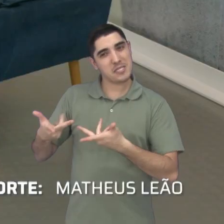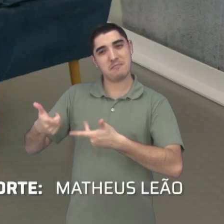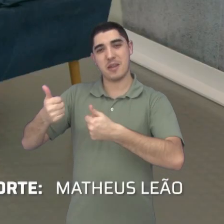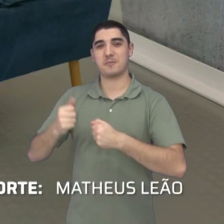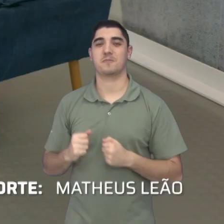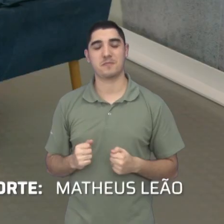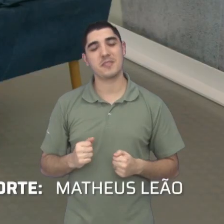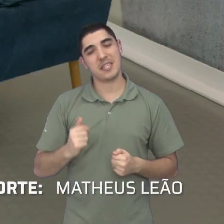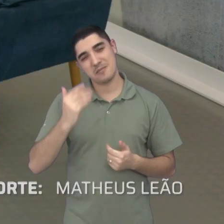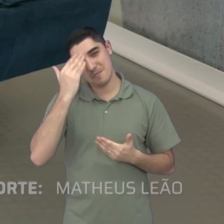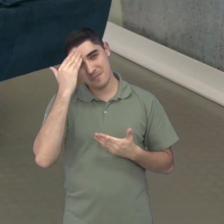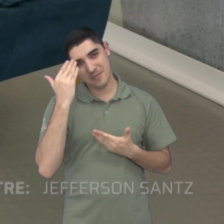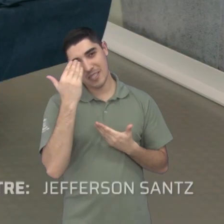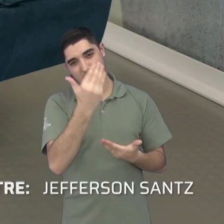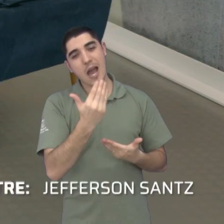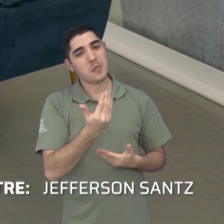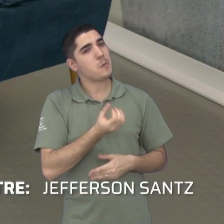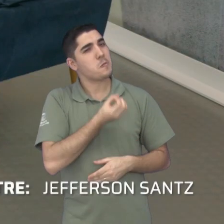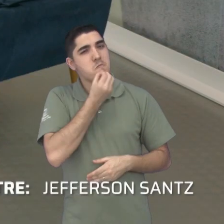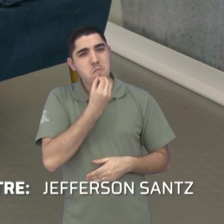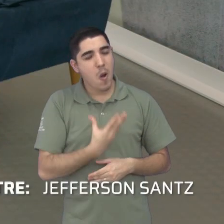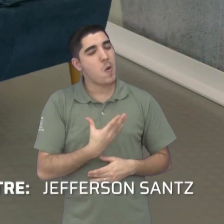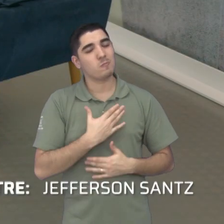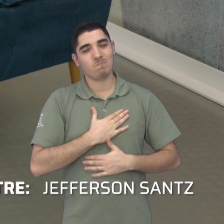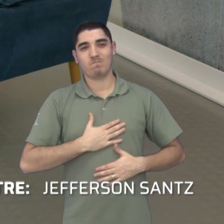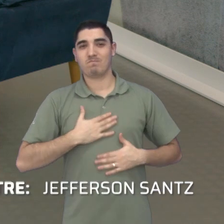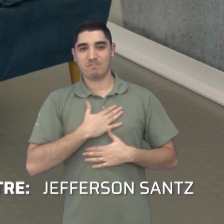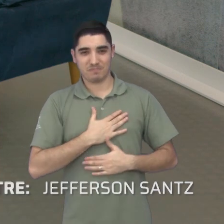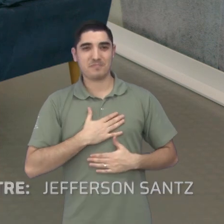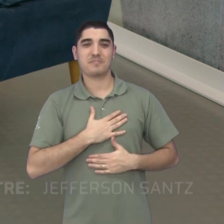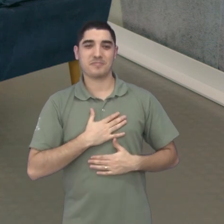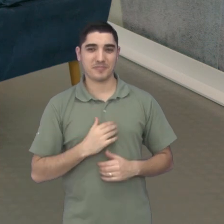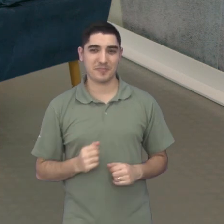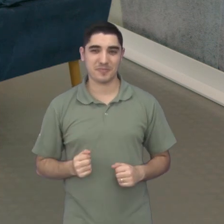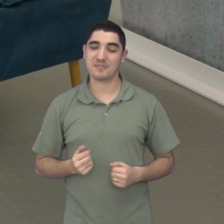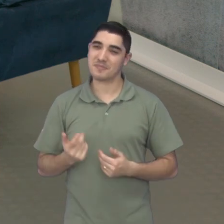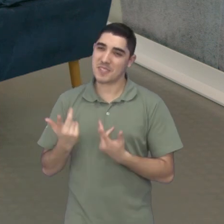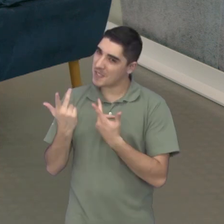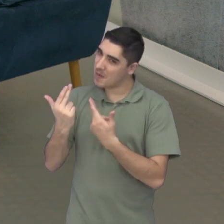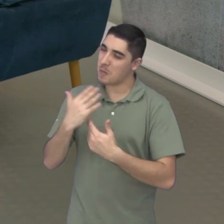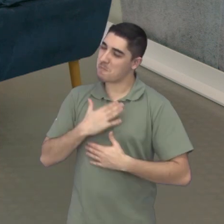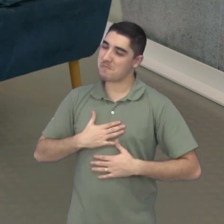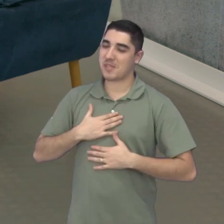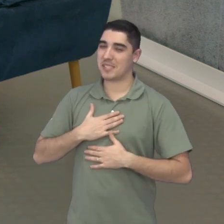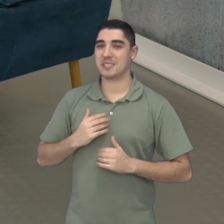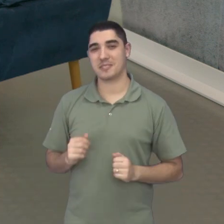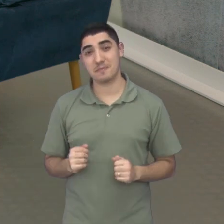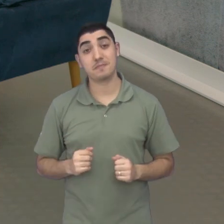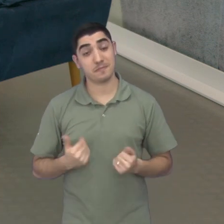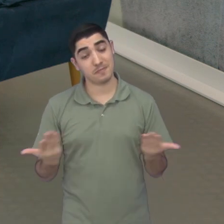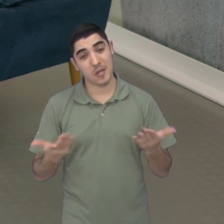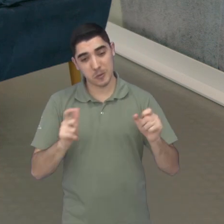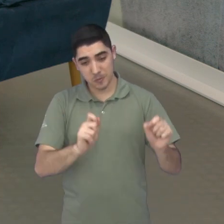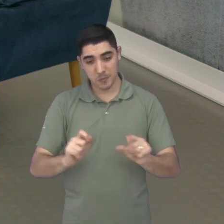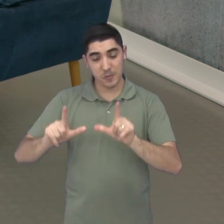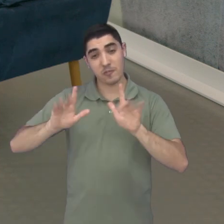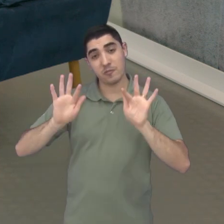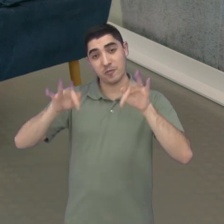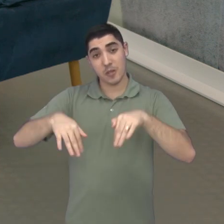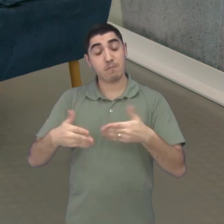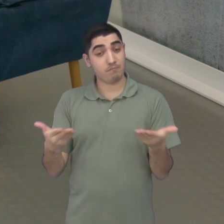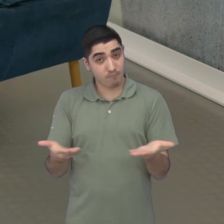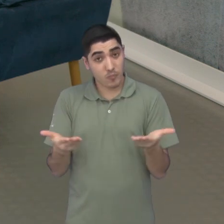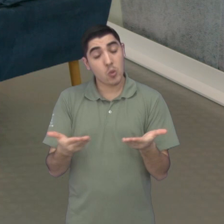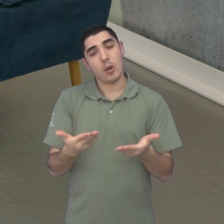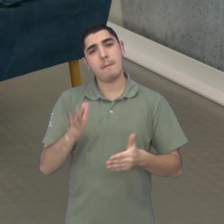Eu que agradeço e foi muito gratificante, viu? Digo mesmo. E o nosso programa fica por aqui hoje, mas a